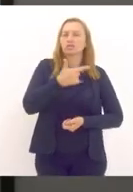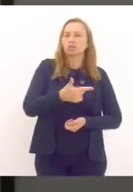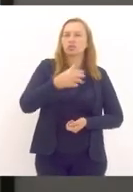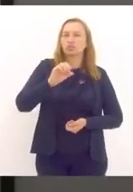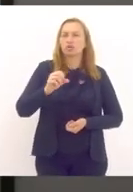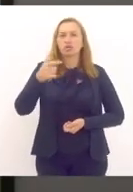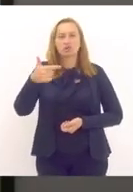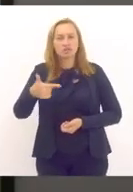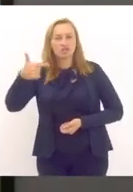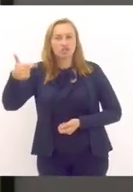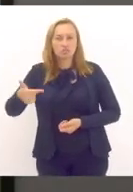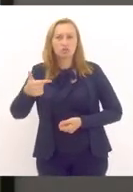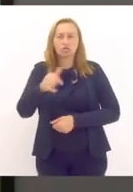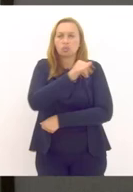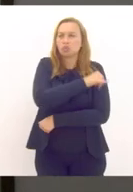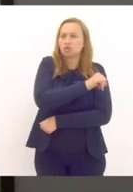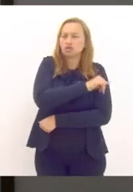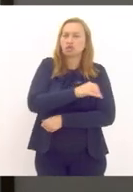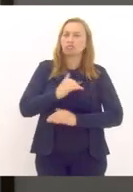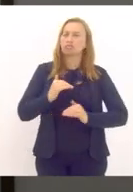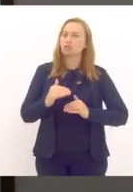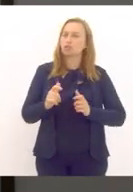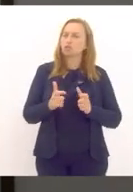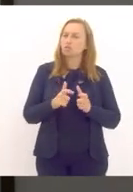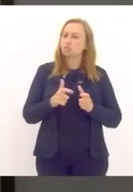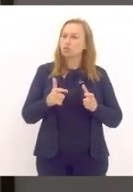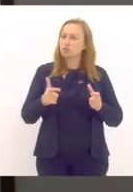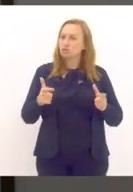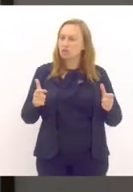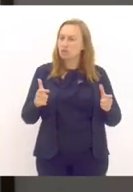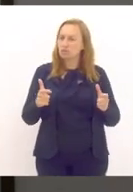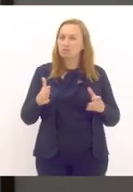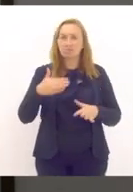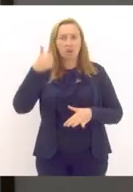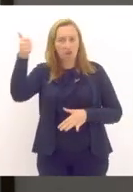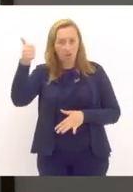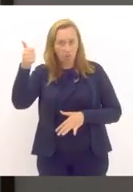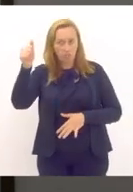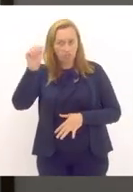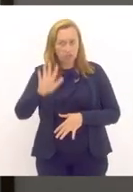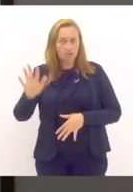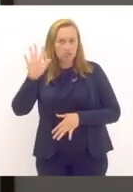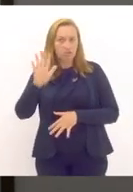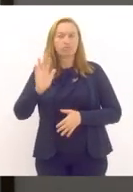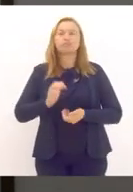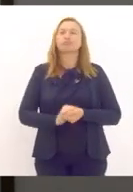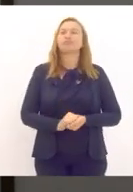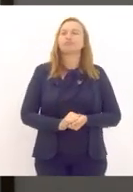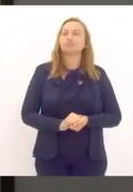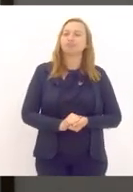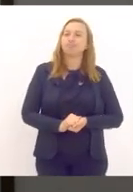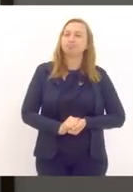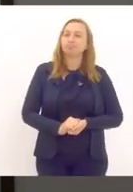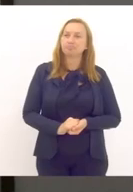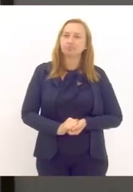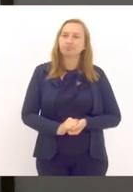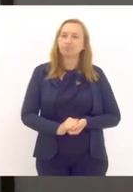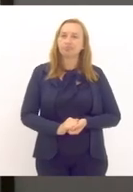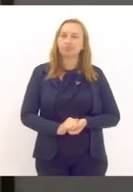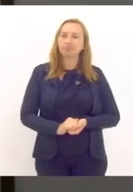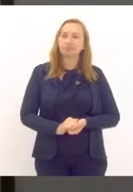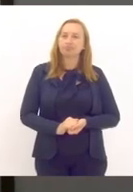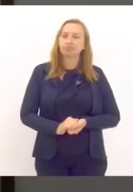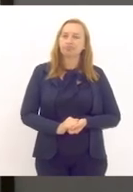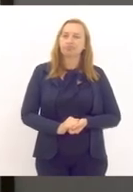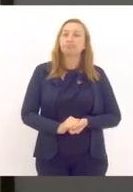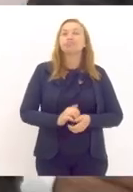2022, o Rio de Janeiro teve um desempenho ainda melhor do que o nacional. Ao ter um desempenho ainda melhor do que o nacional,